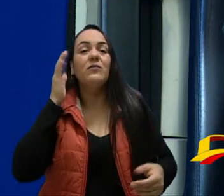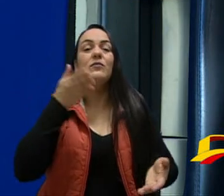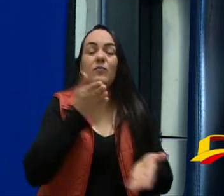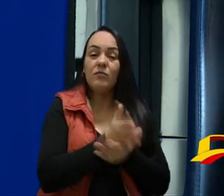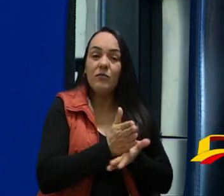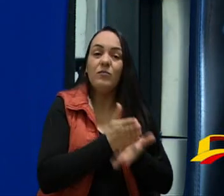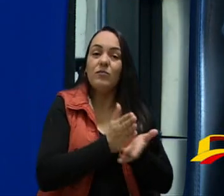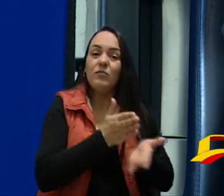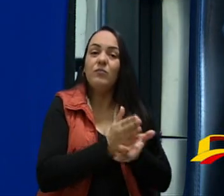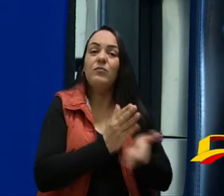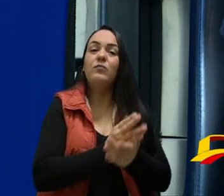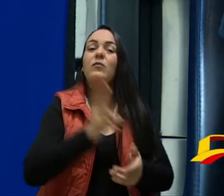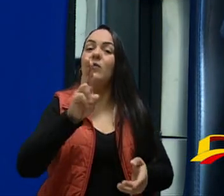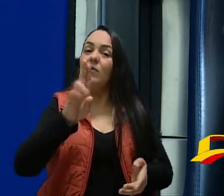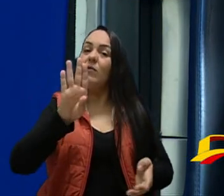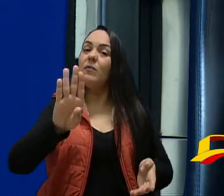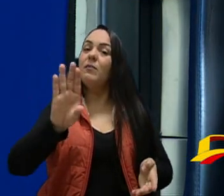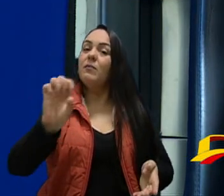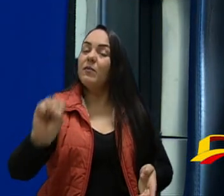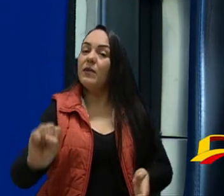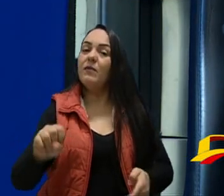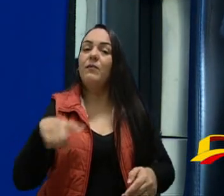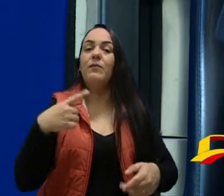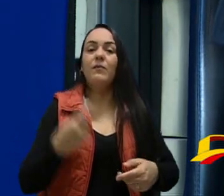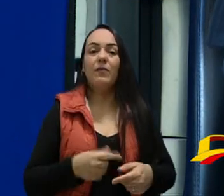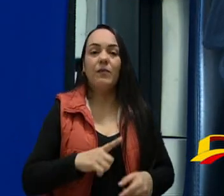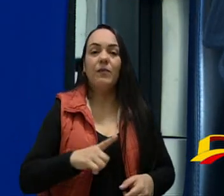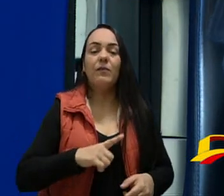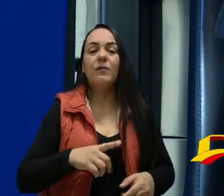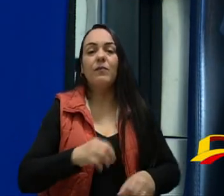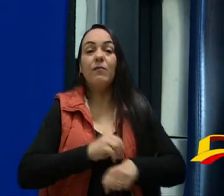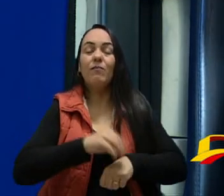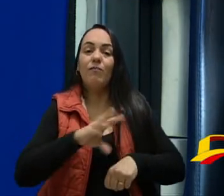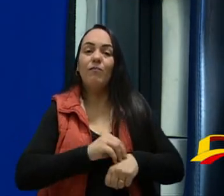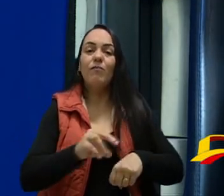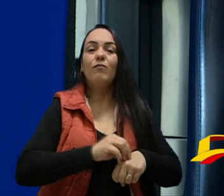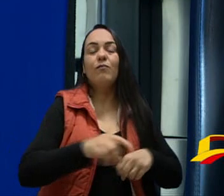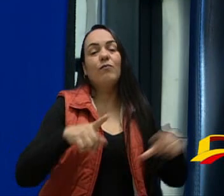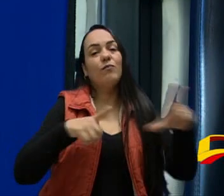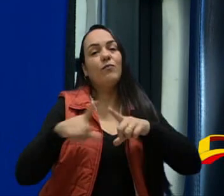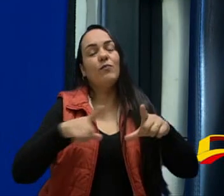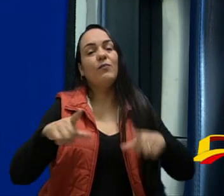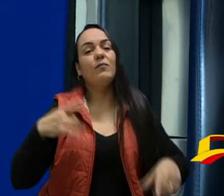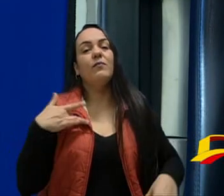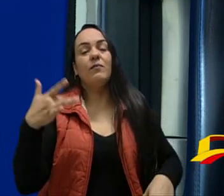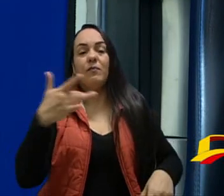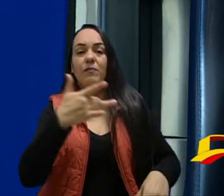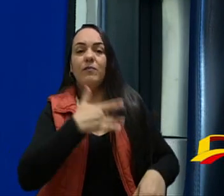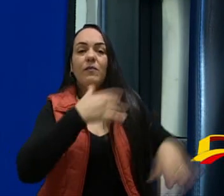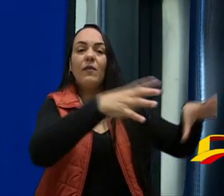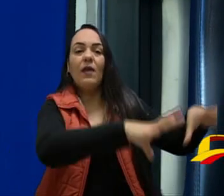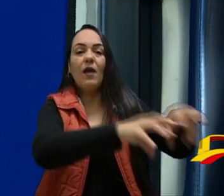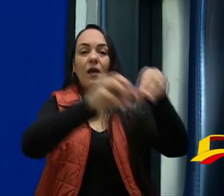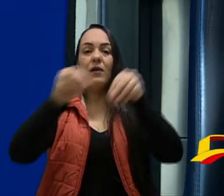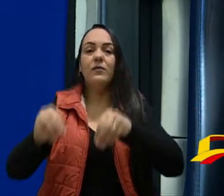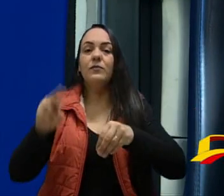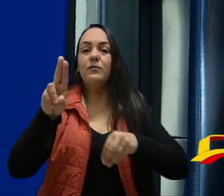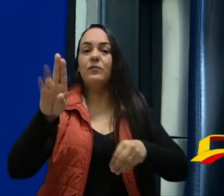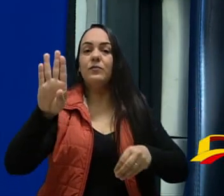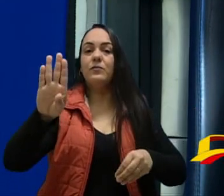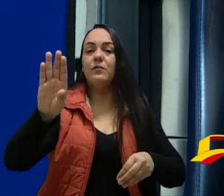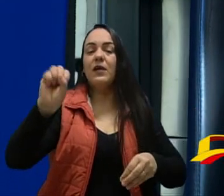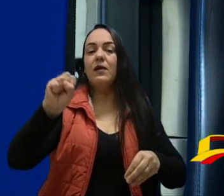a informação aqui anterior em outros momentos é que os trabalhadores da saúde eles estavam sendo retirados das